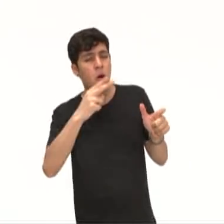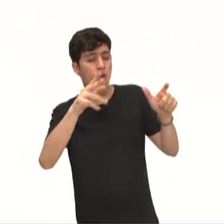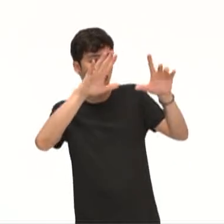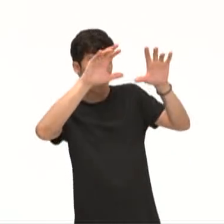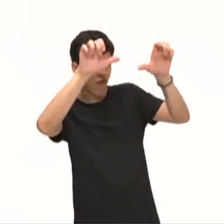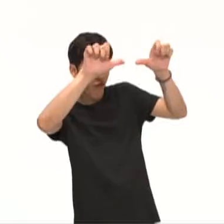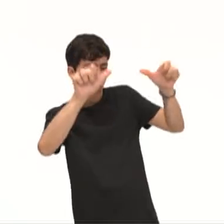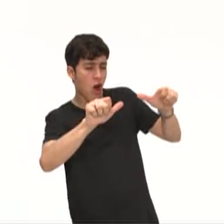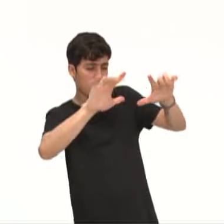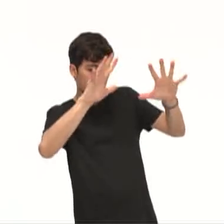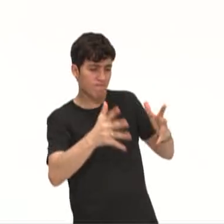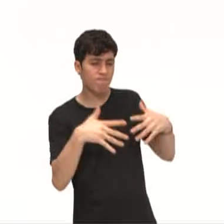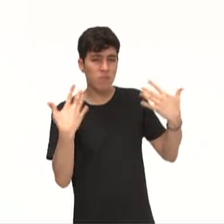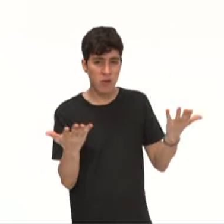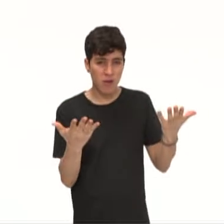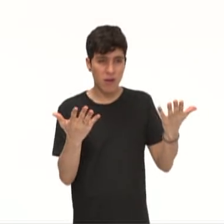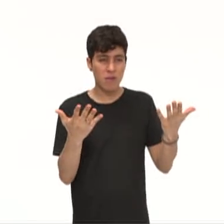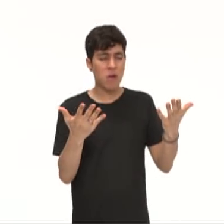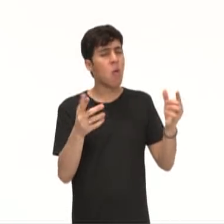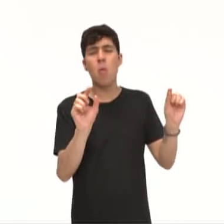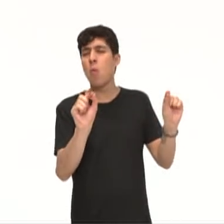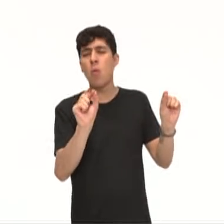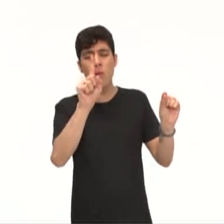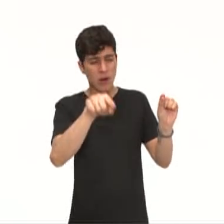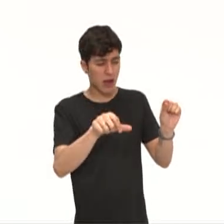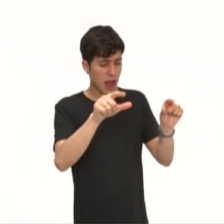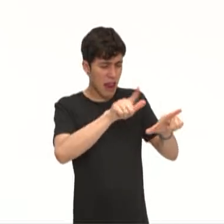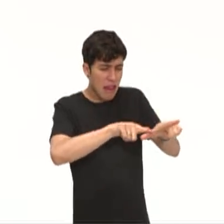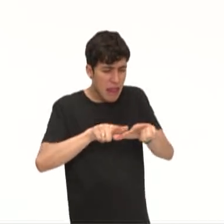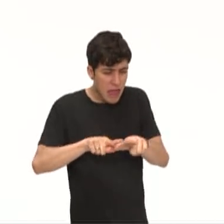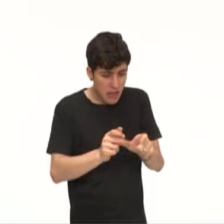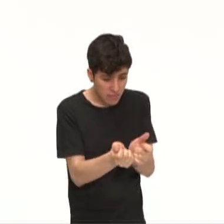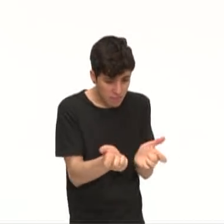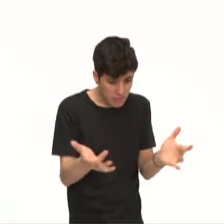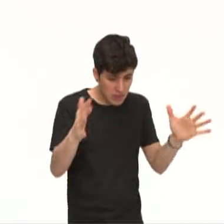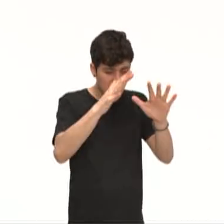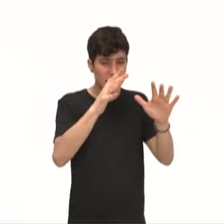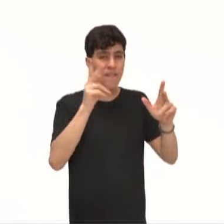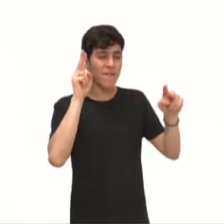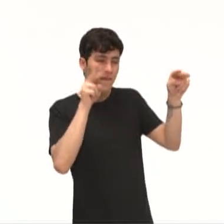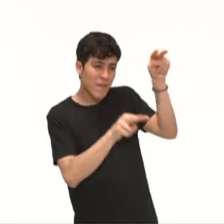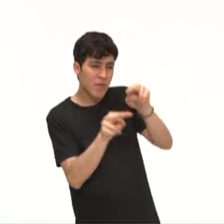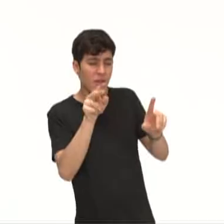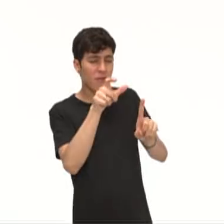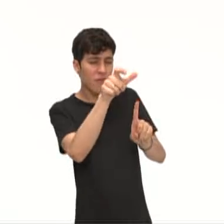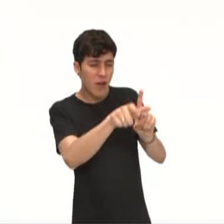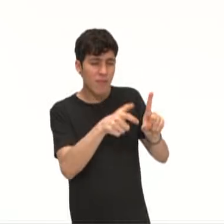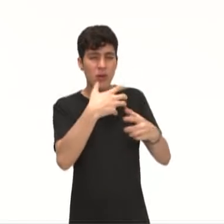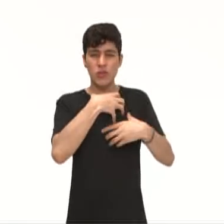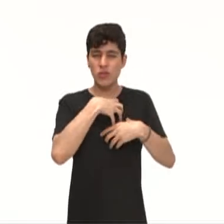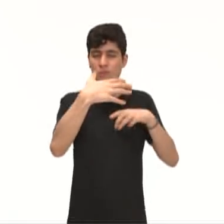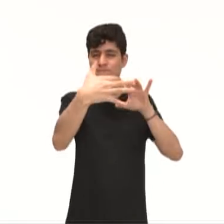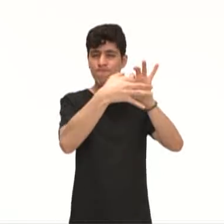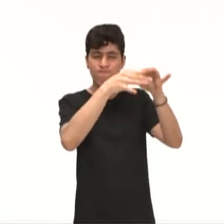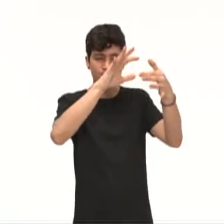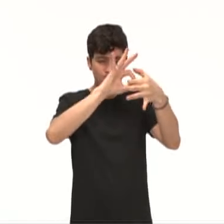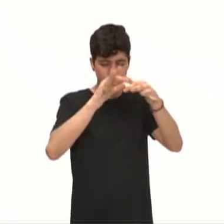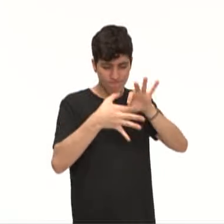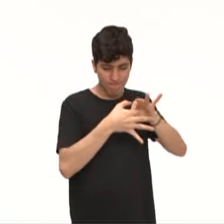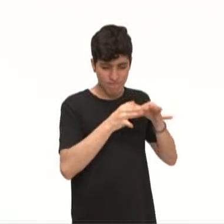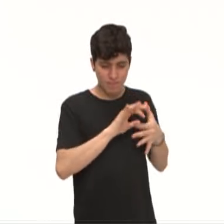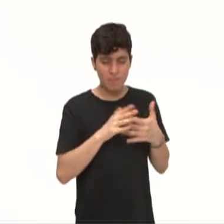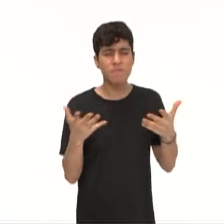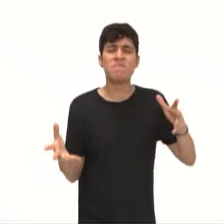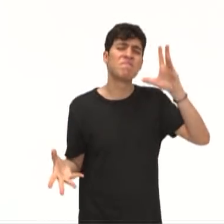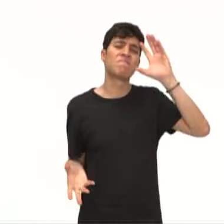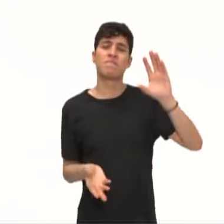formam palavras, as palavras formam imagens, a imagem verbal e visual de maneira integrada. Então é